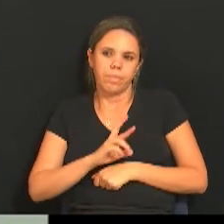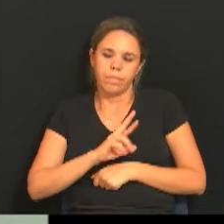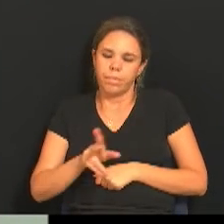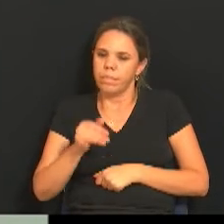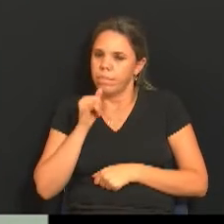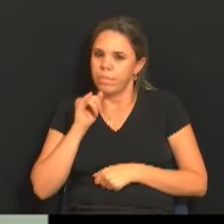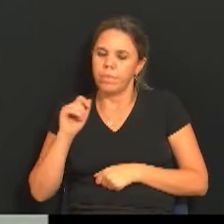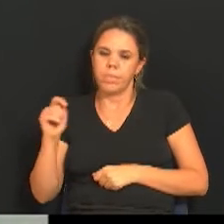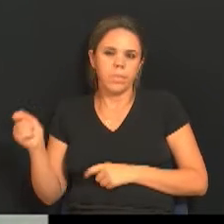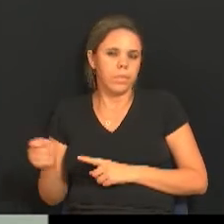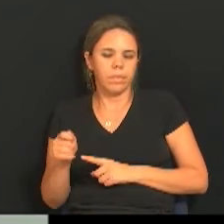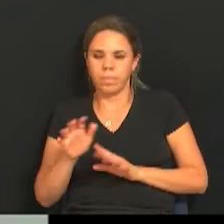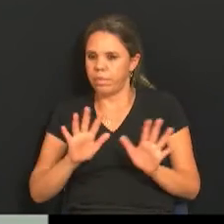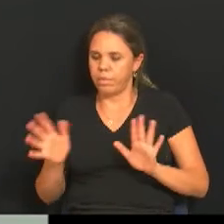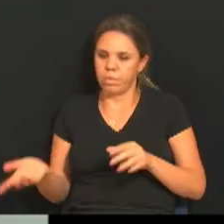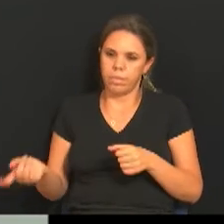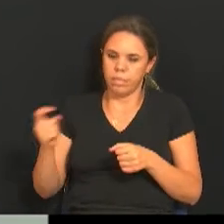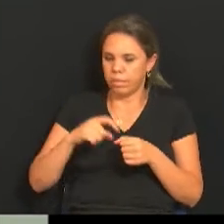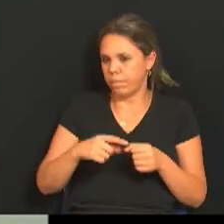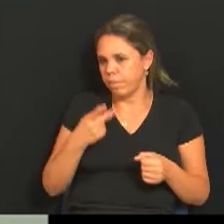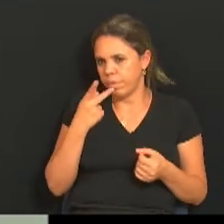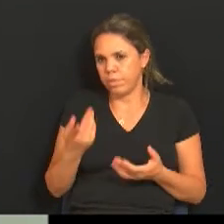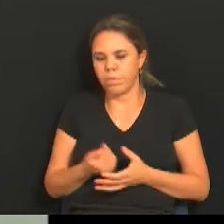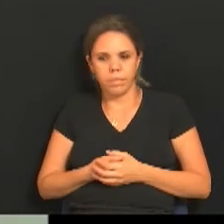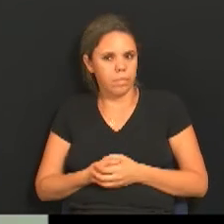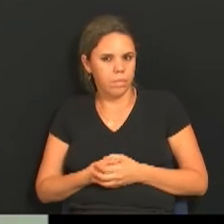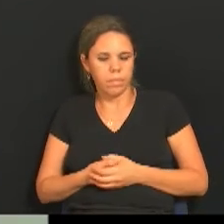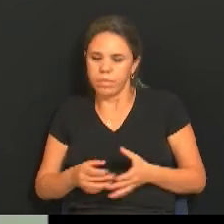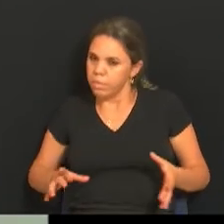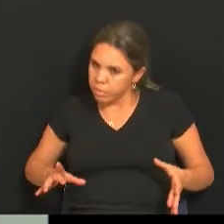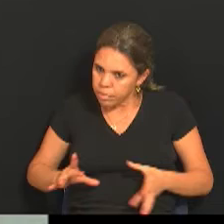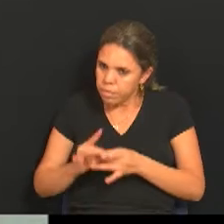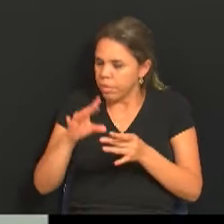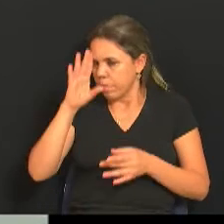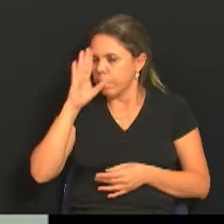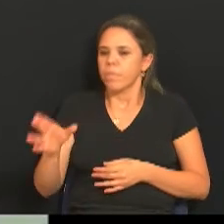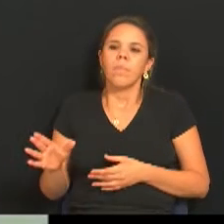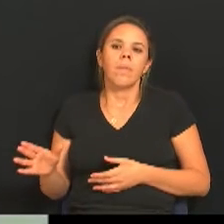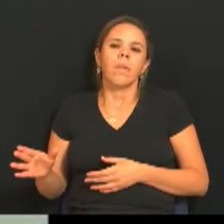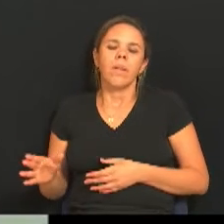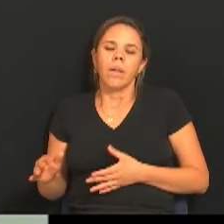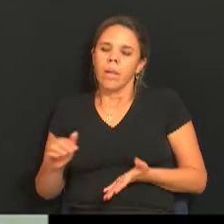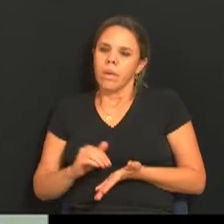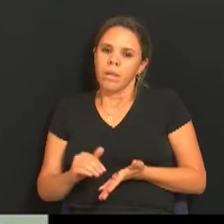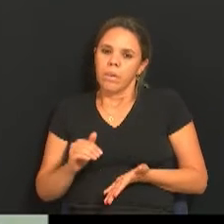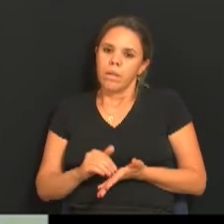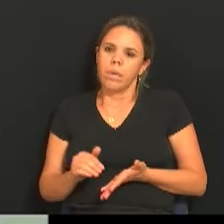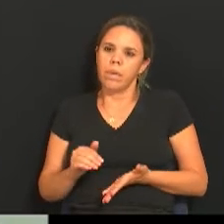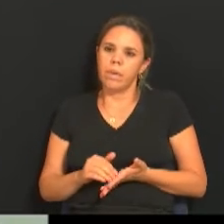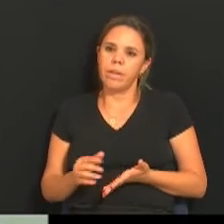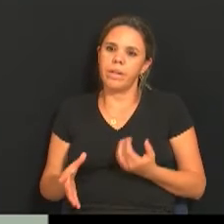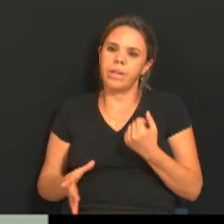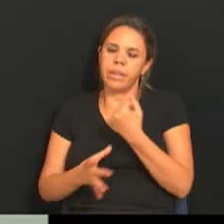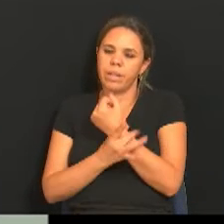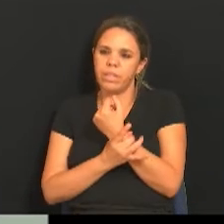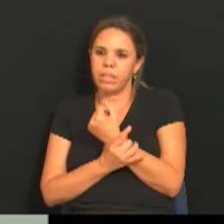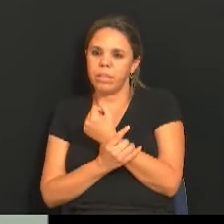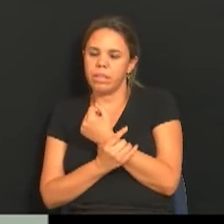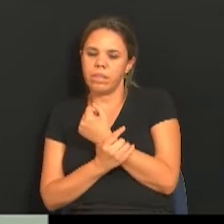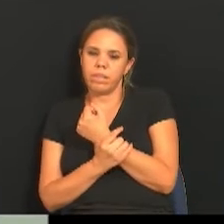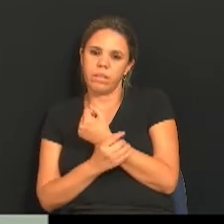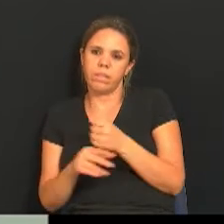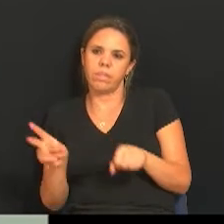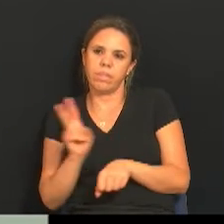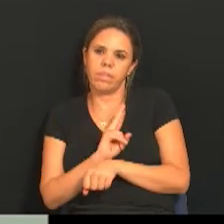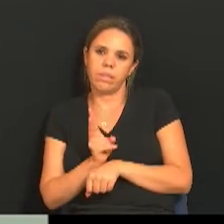assistência, desde volto a salientar as nossas parcerias, principalmente com a Secretaria de Segurança, através da Guarda Municipal, que tem